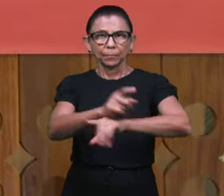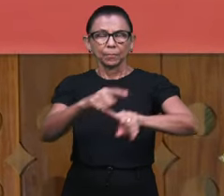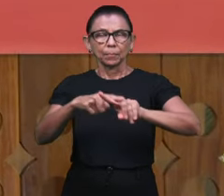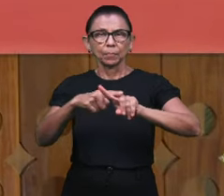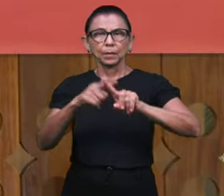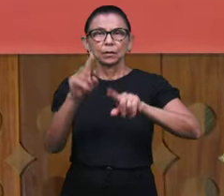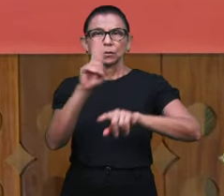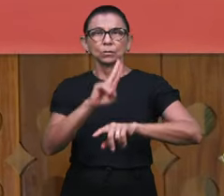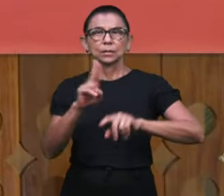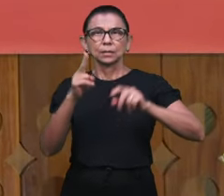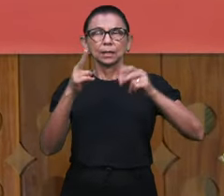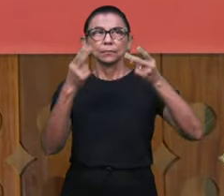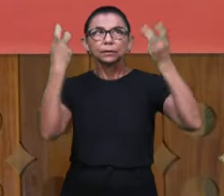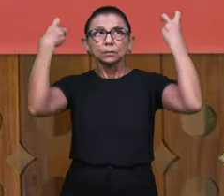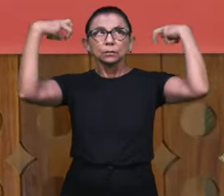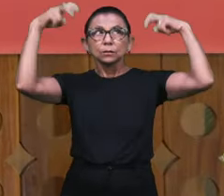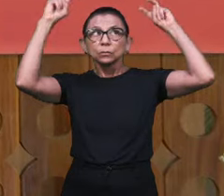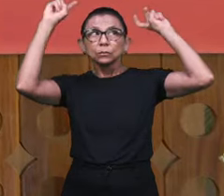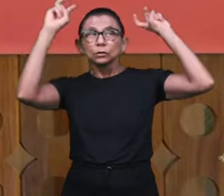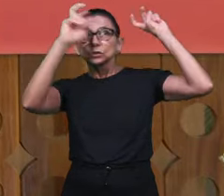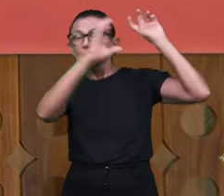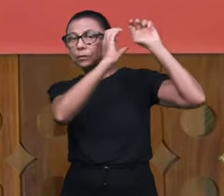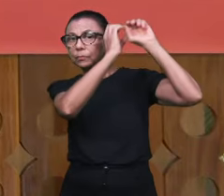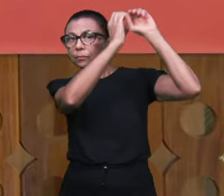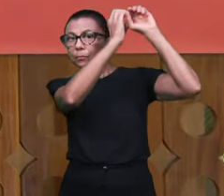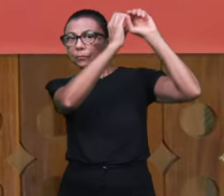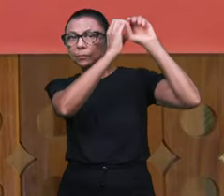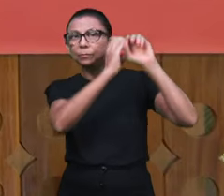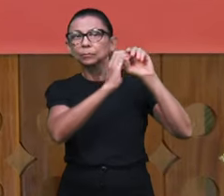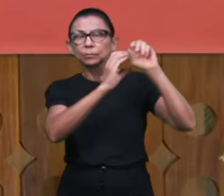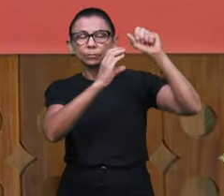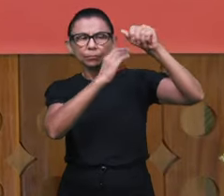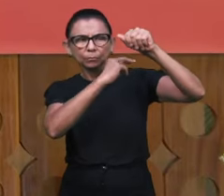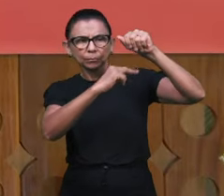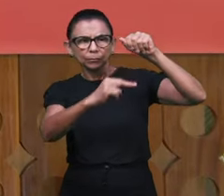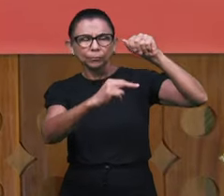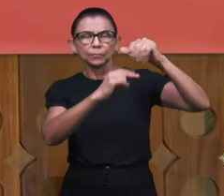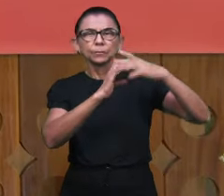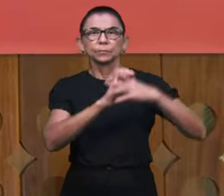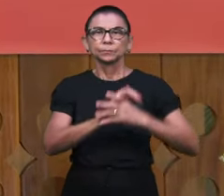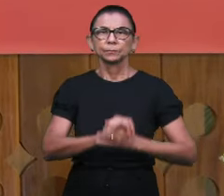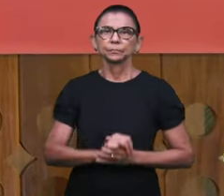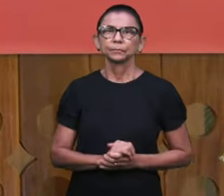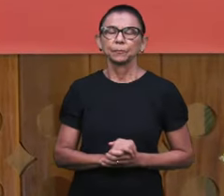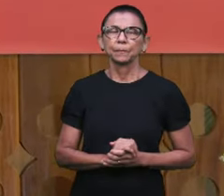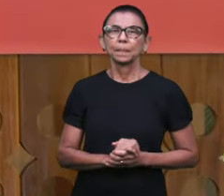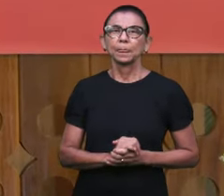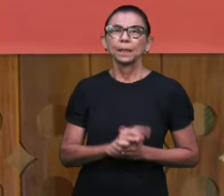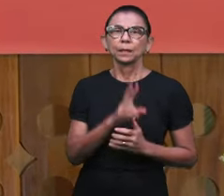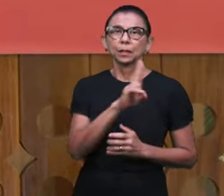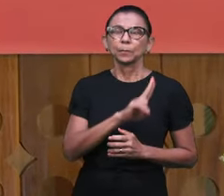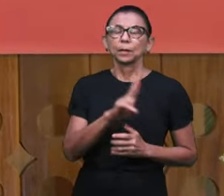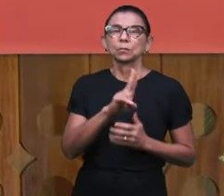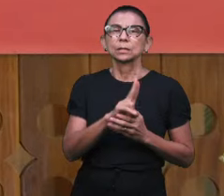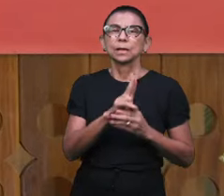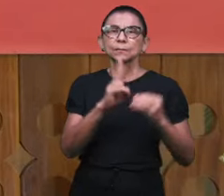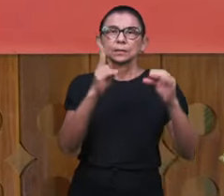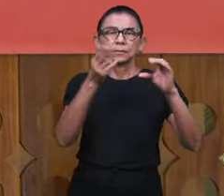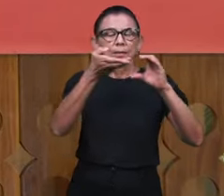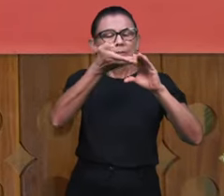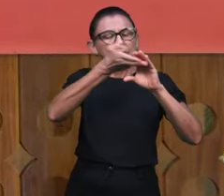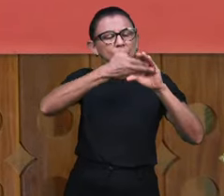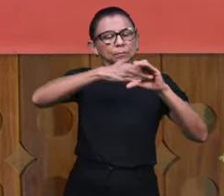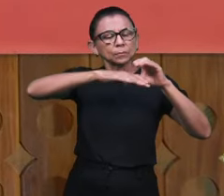A primeira coisa é limpar por dentro e por fora. Por fora não tem muito significado,